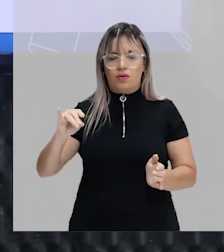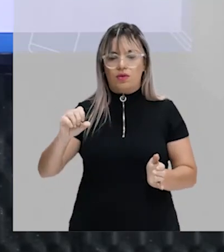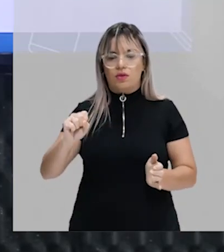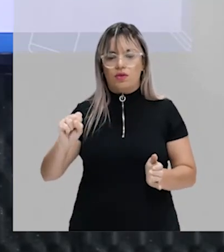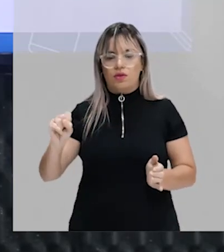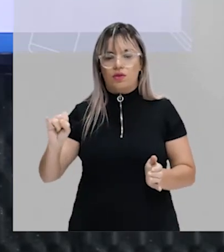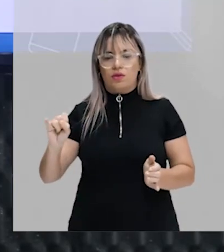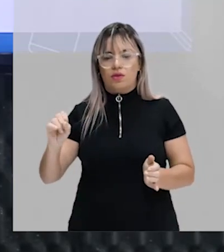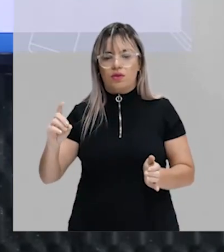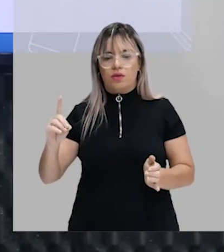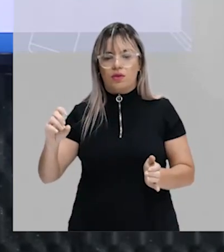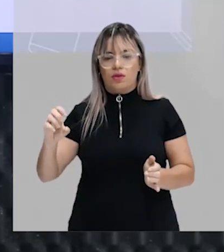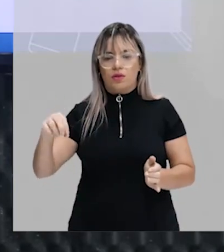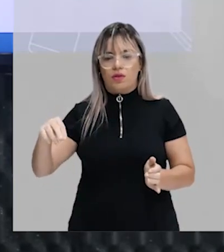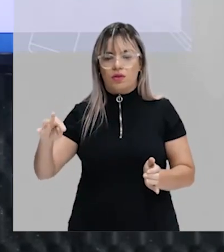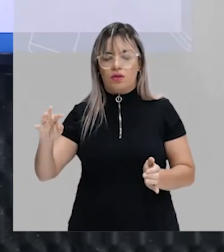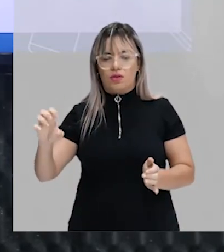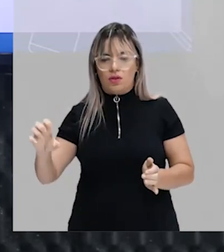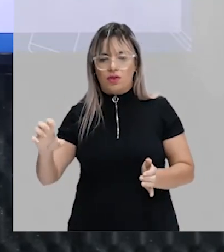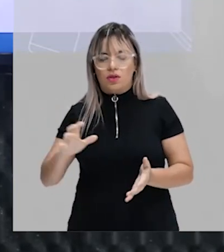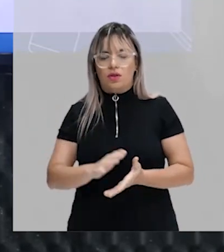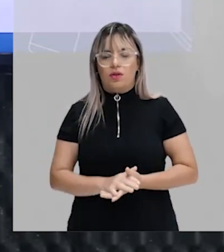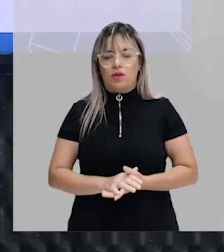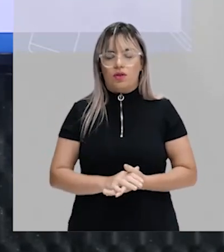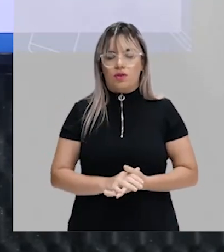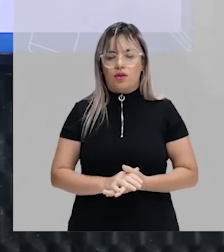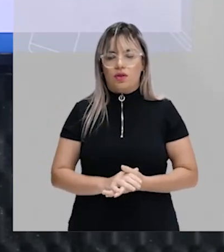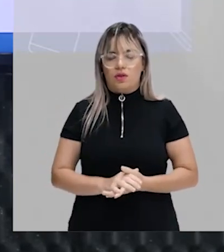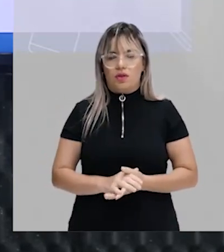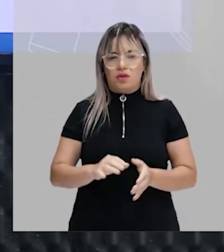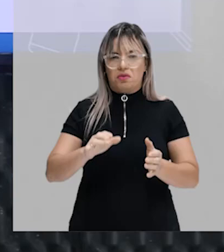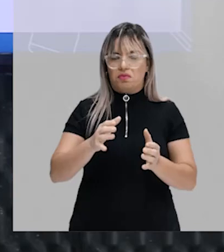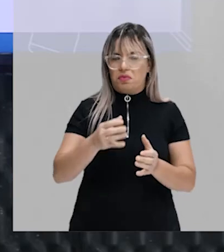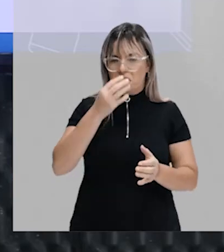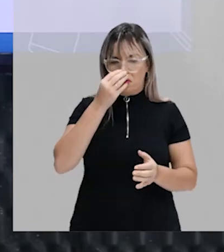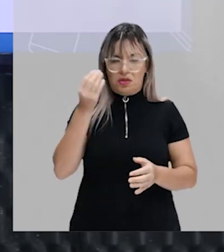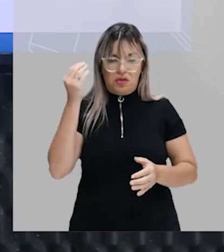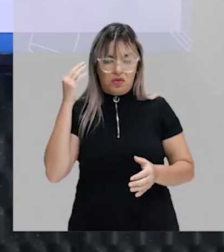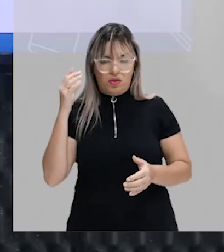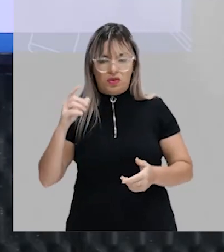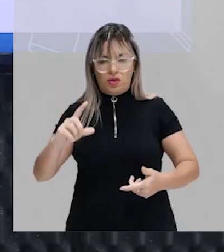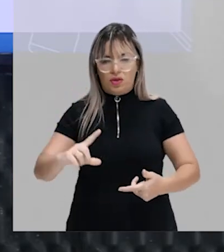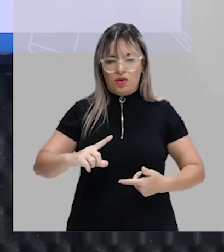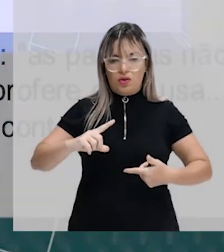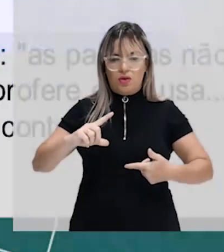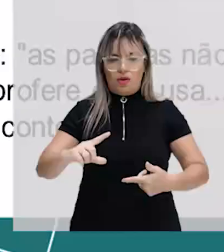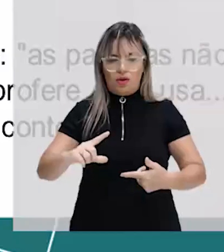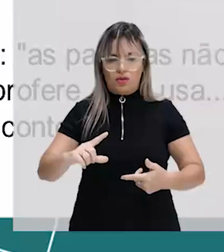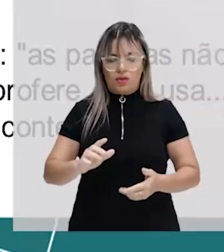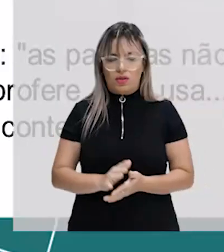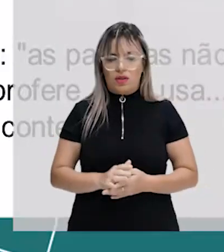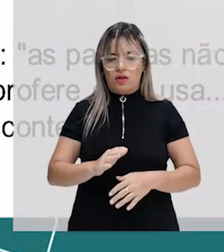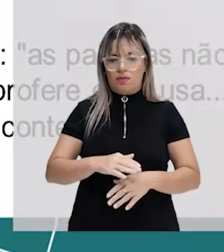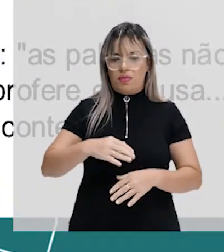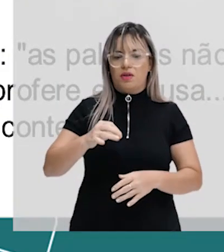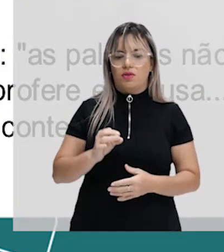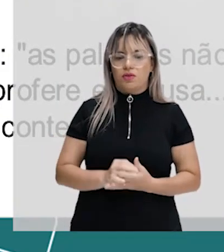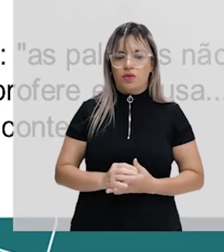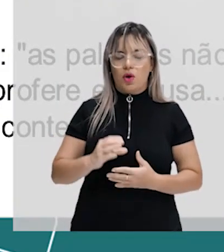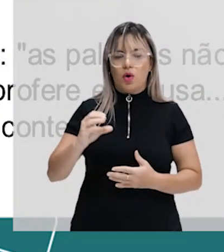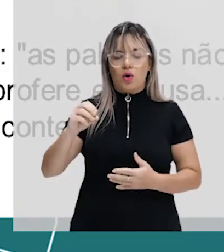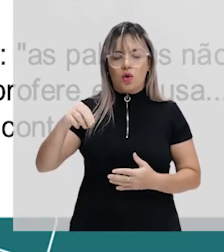concretismo. Lembram disso? Da poesia concretista? A gente vai falar disso daí. Em sua obra,